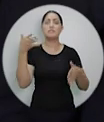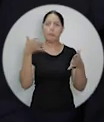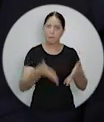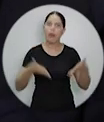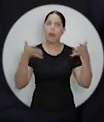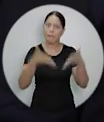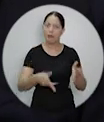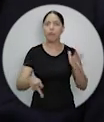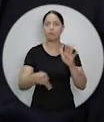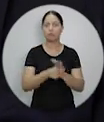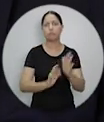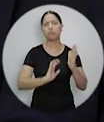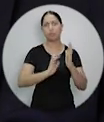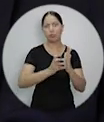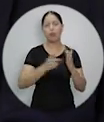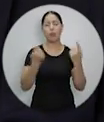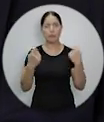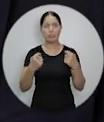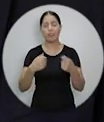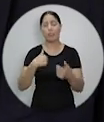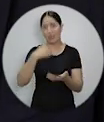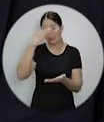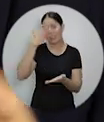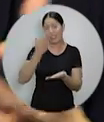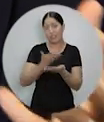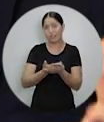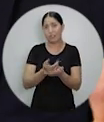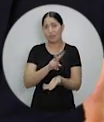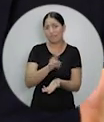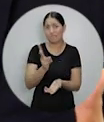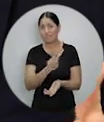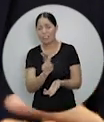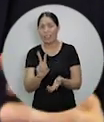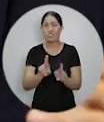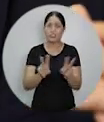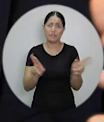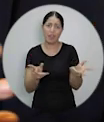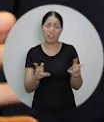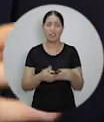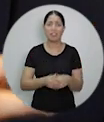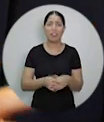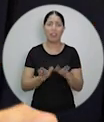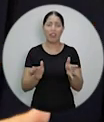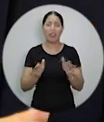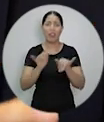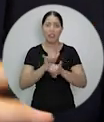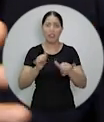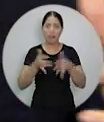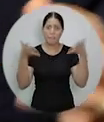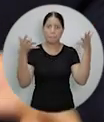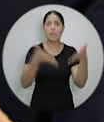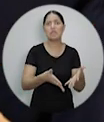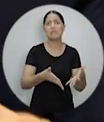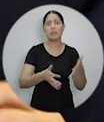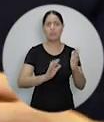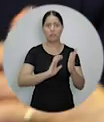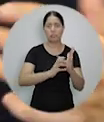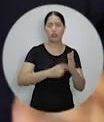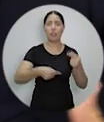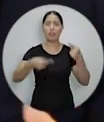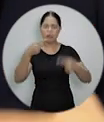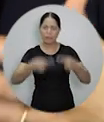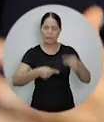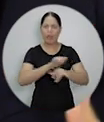dos partidos políticos. Acredito eu que, de fato, são dois momentos distintos. O momento do fomento à participação política,